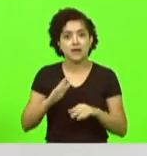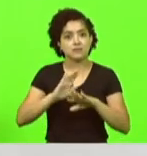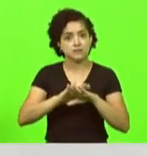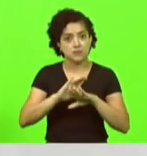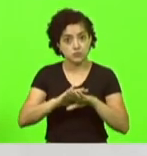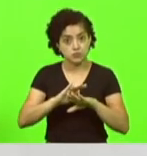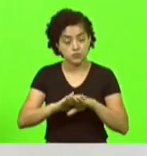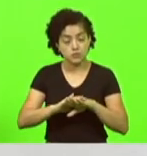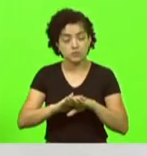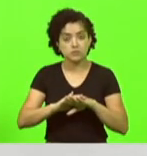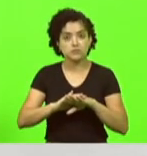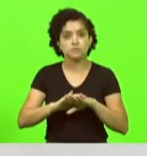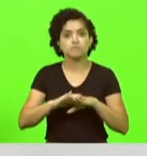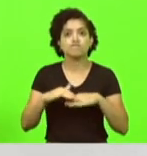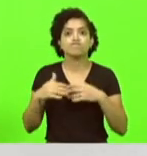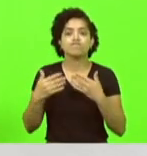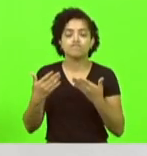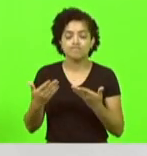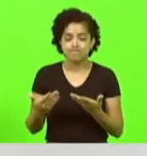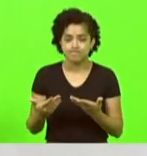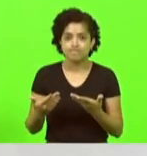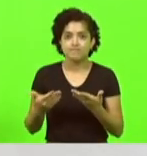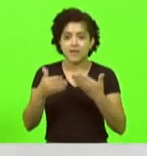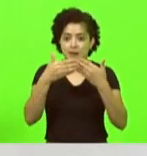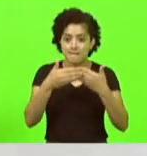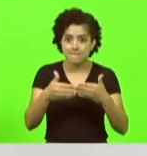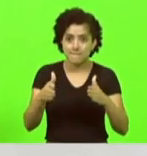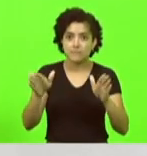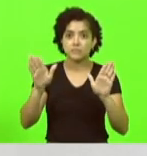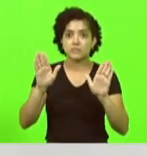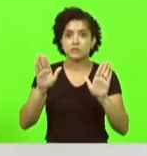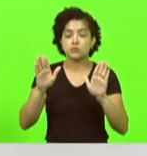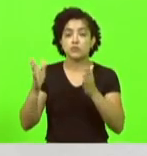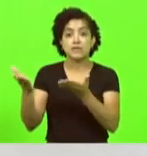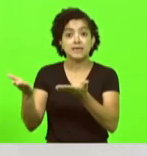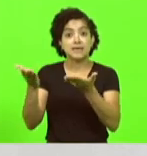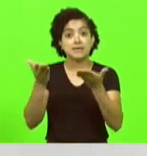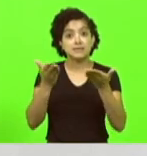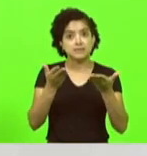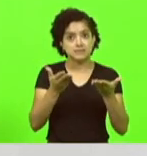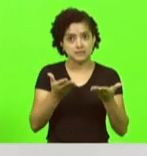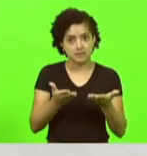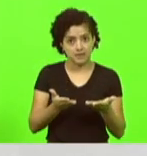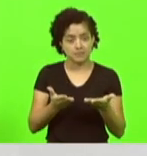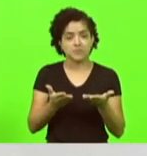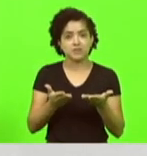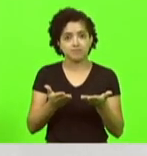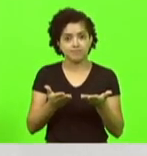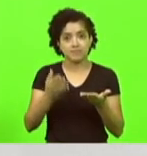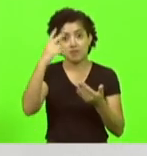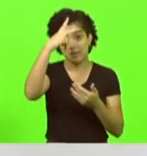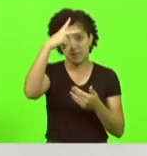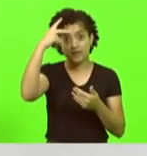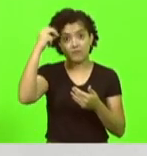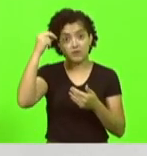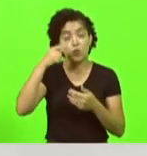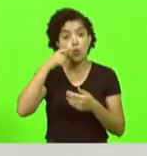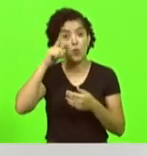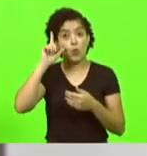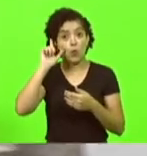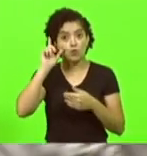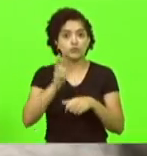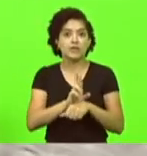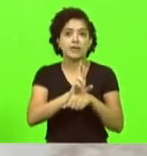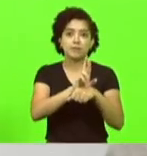deste Parlamento esta casa abriu as portas e recebe um número bem significativo de prefeito de ontem recebemos